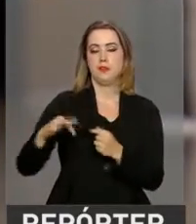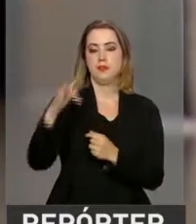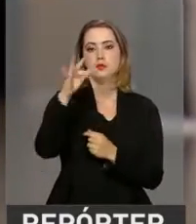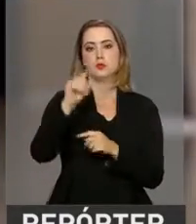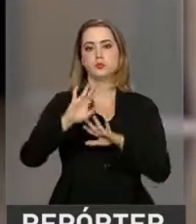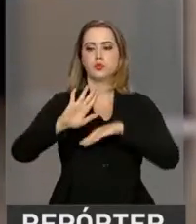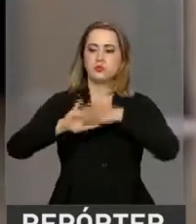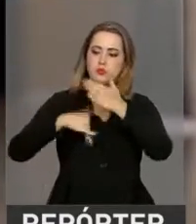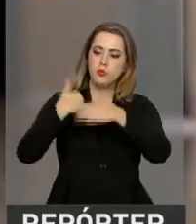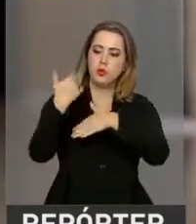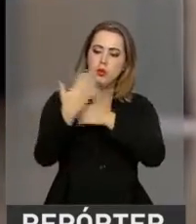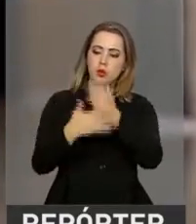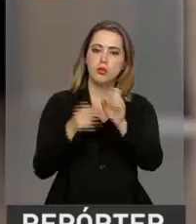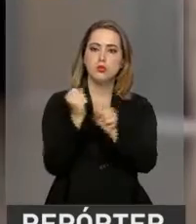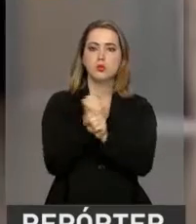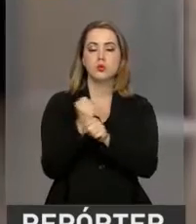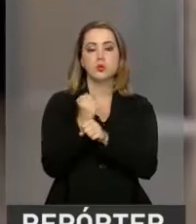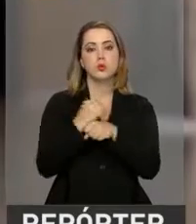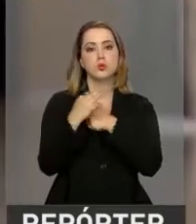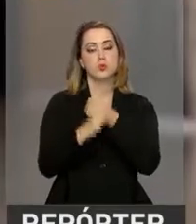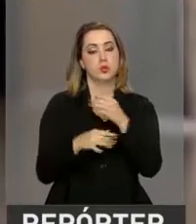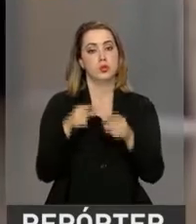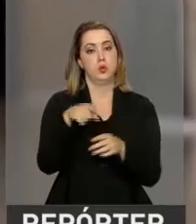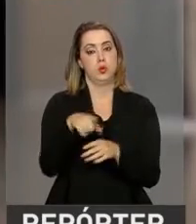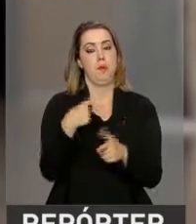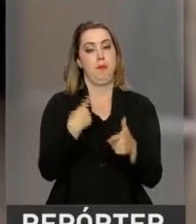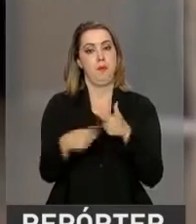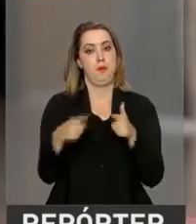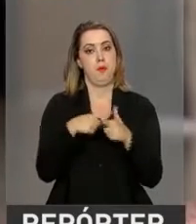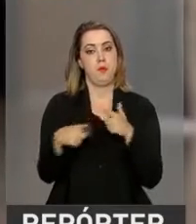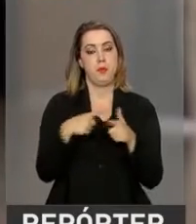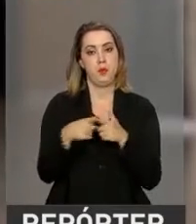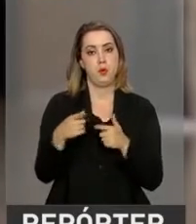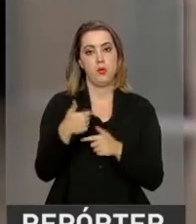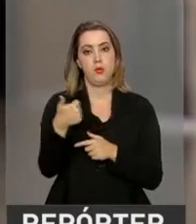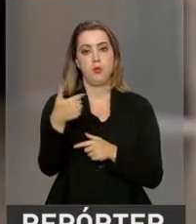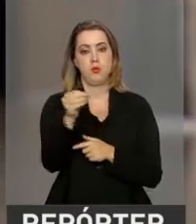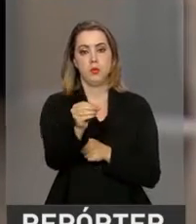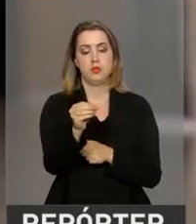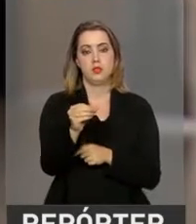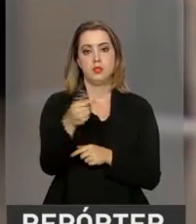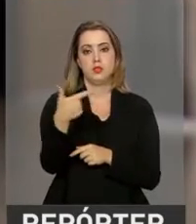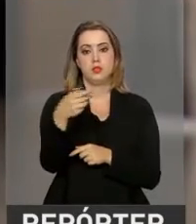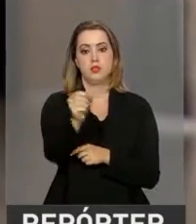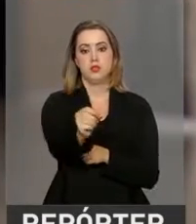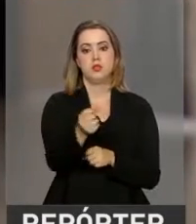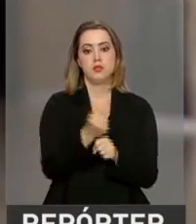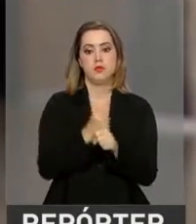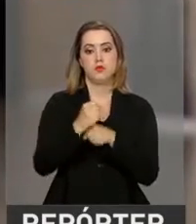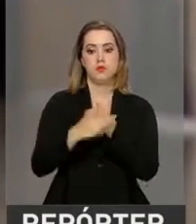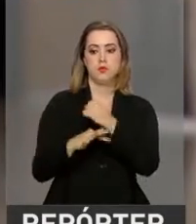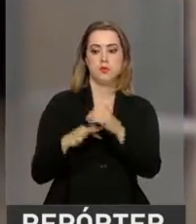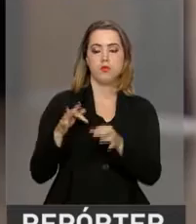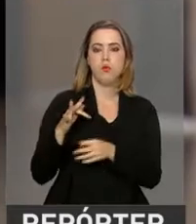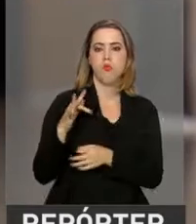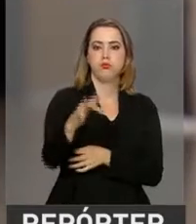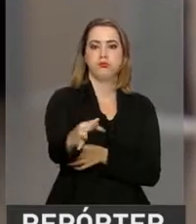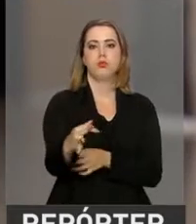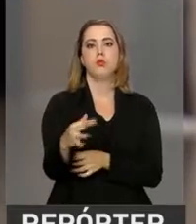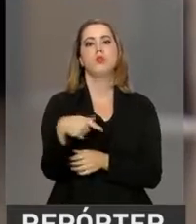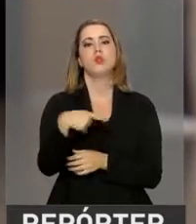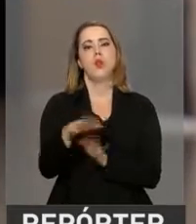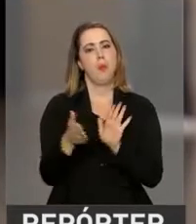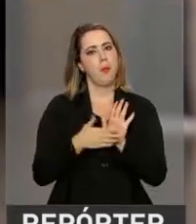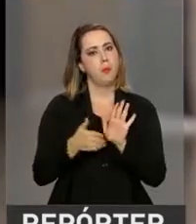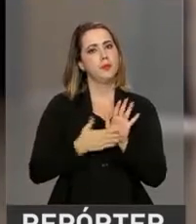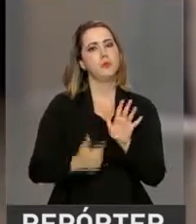dos anos, e o paciente dá grave, pois que o projeto é de 10 a 20 anos, é uma proposta